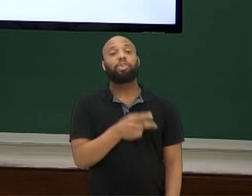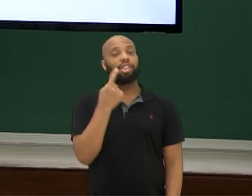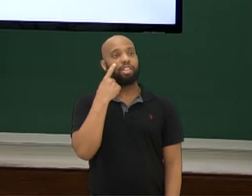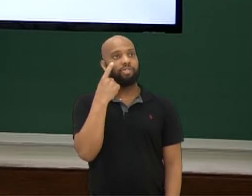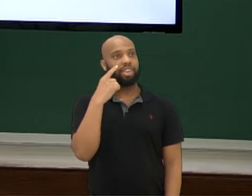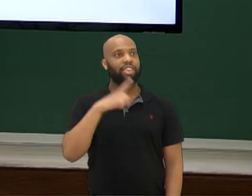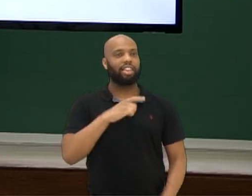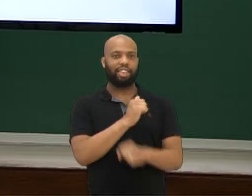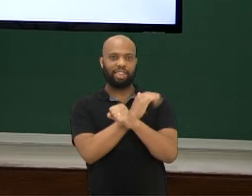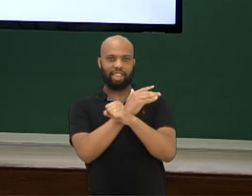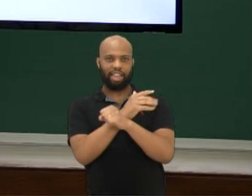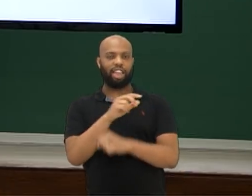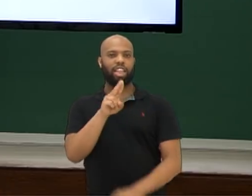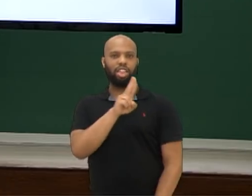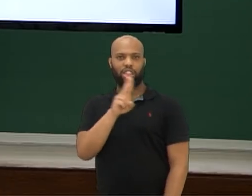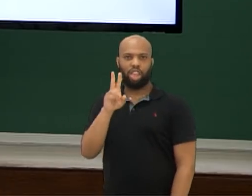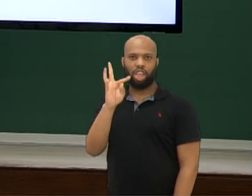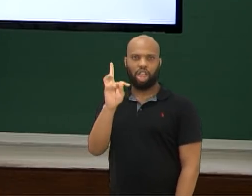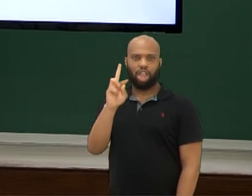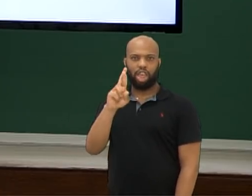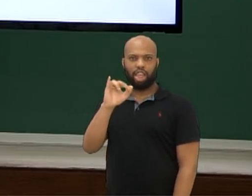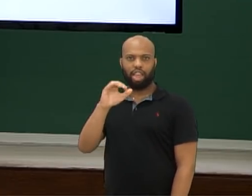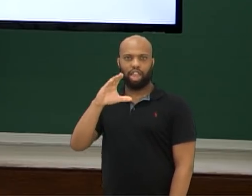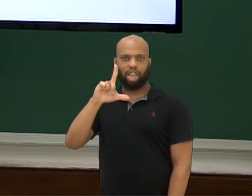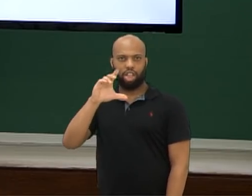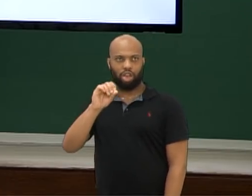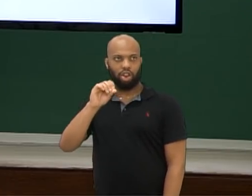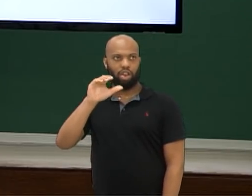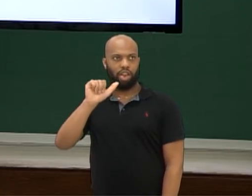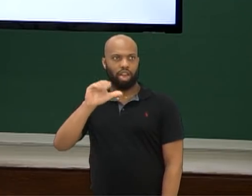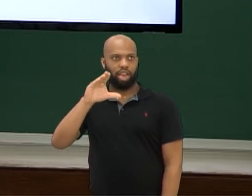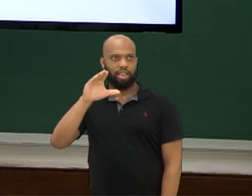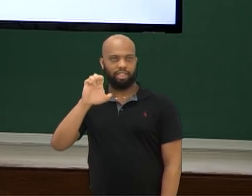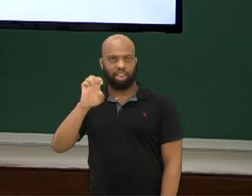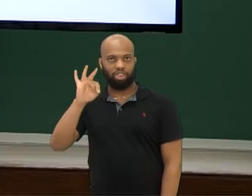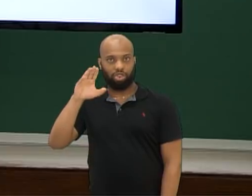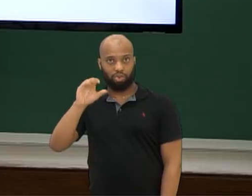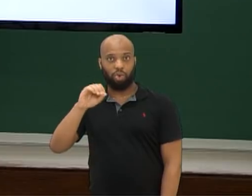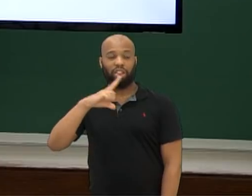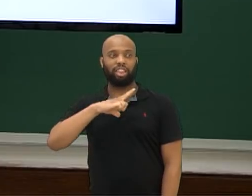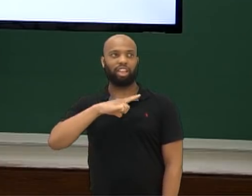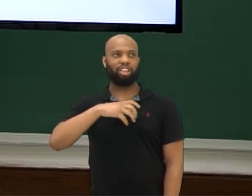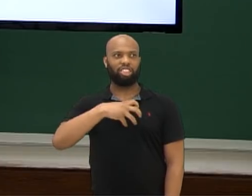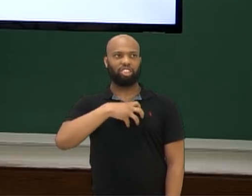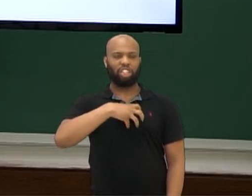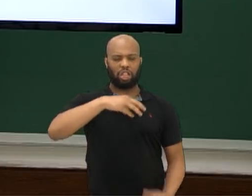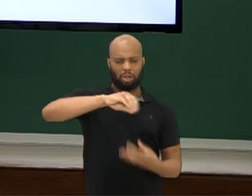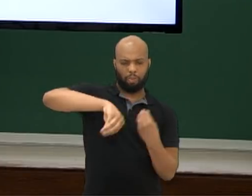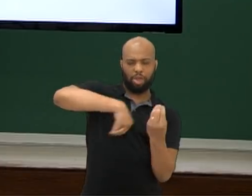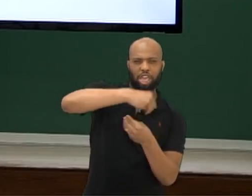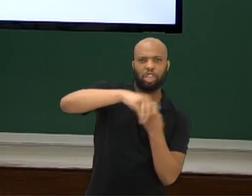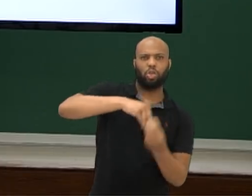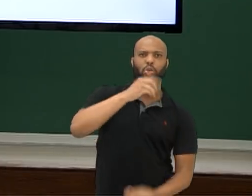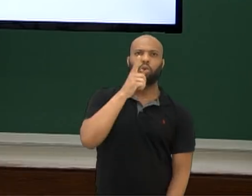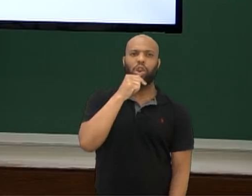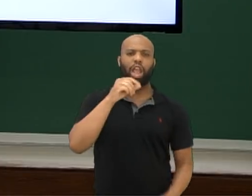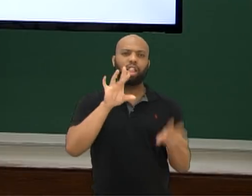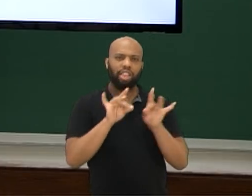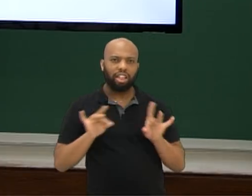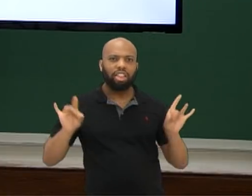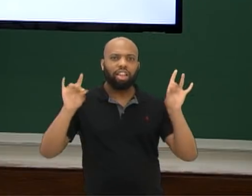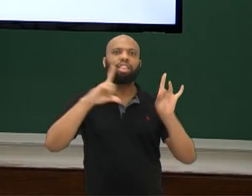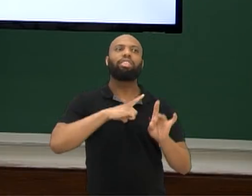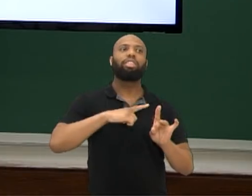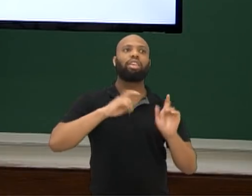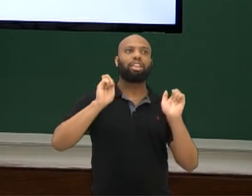aqui que o ácido tricloroacético é uma substância aquosa, né? Misturada com água, certo? Com grande